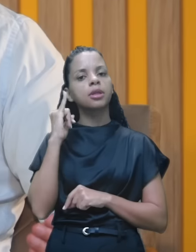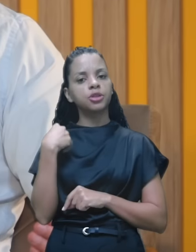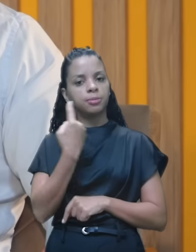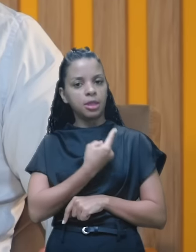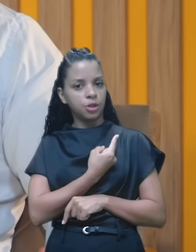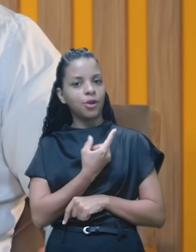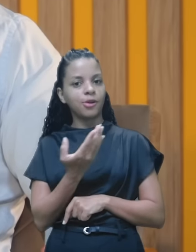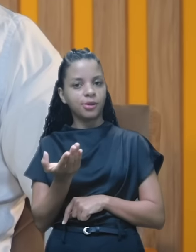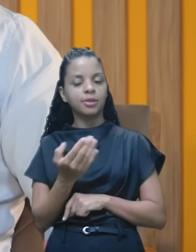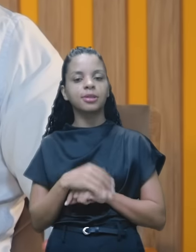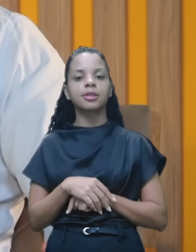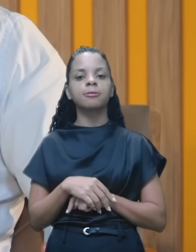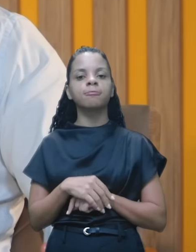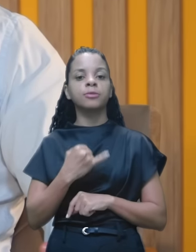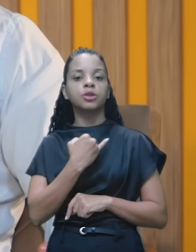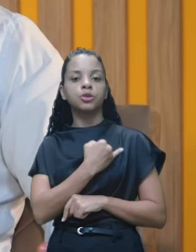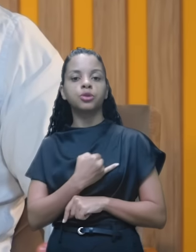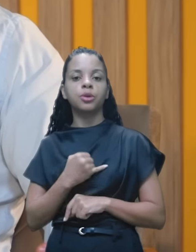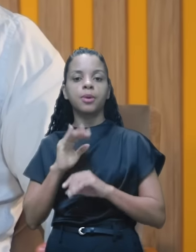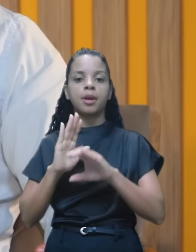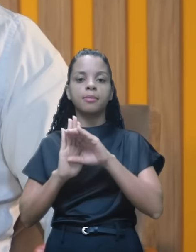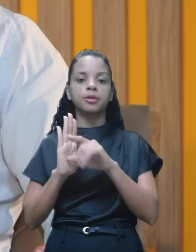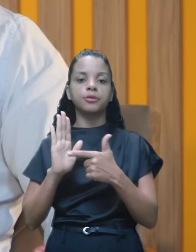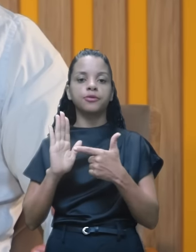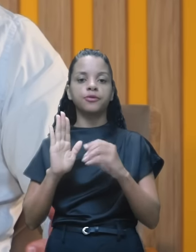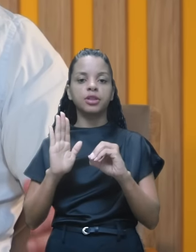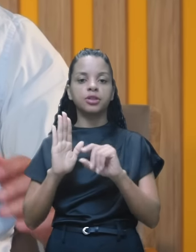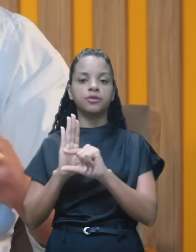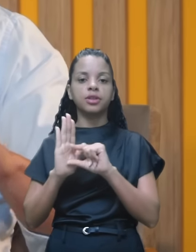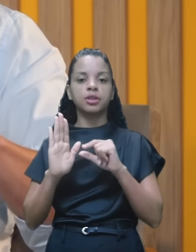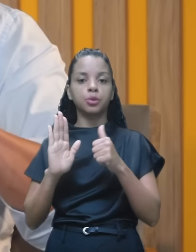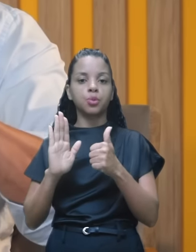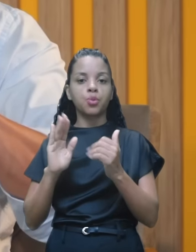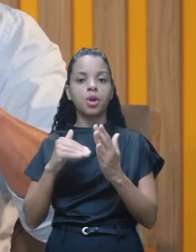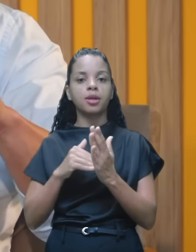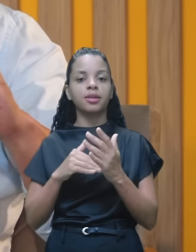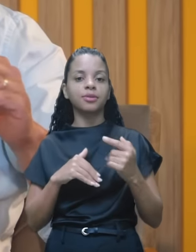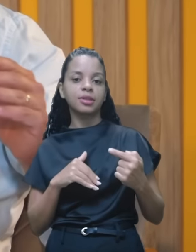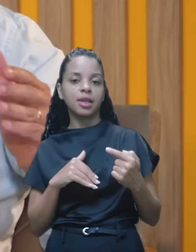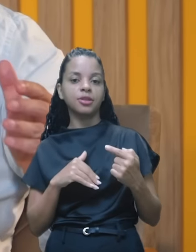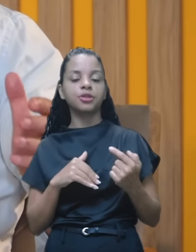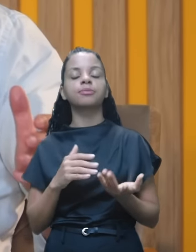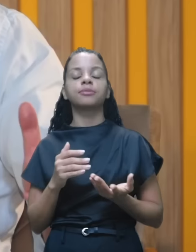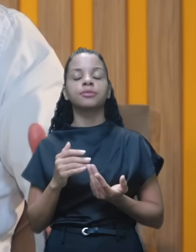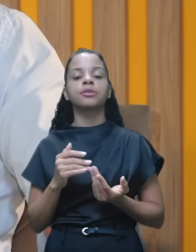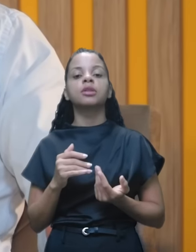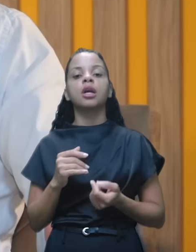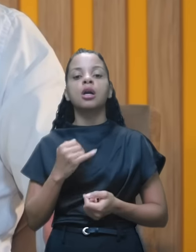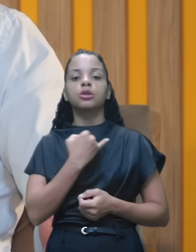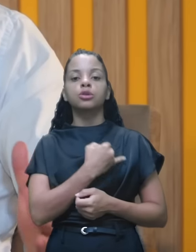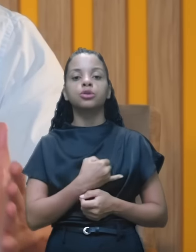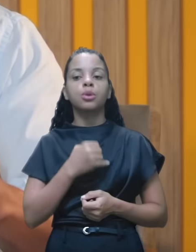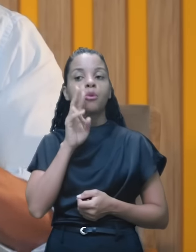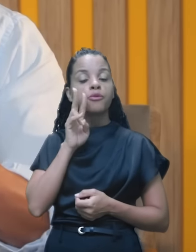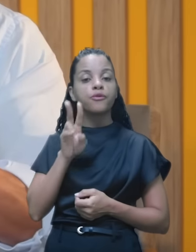em João 20, versículos 1 ao 7, e mais, João viu que o lenço que cobria o rosto de